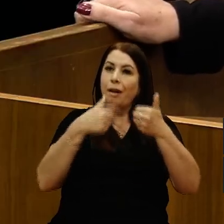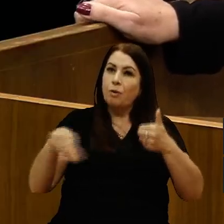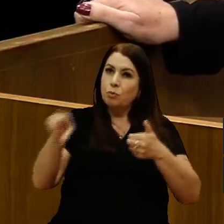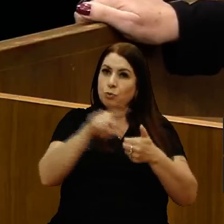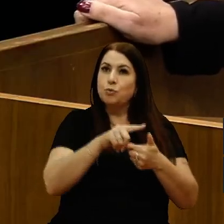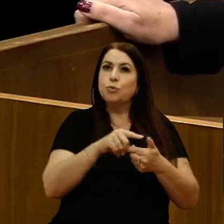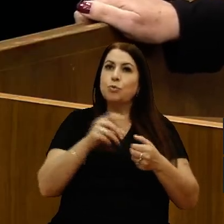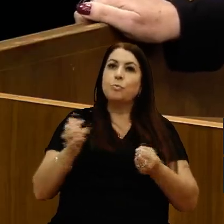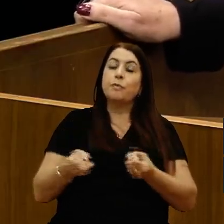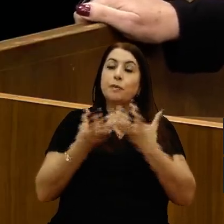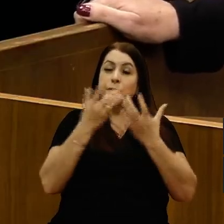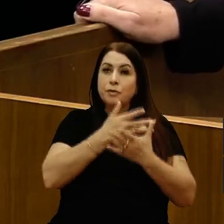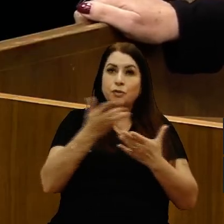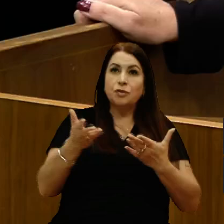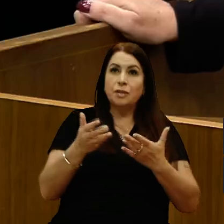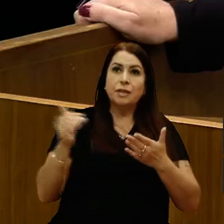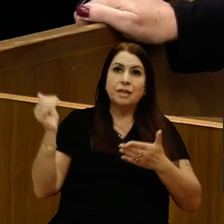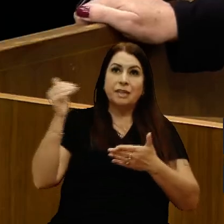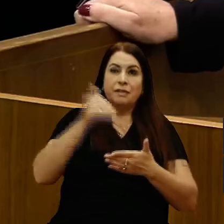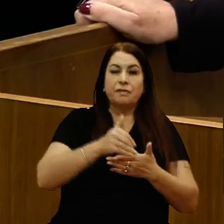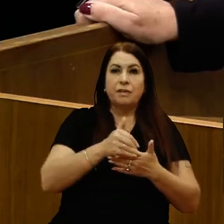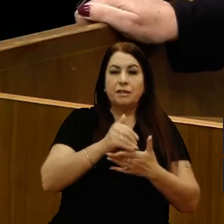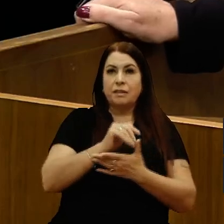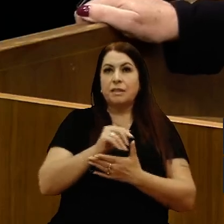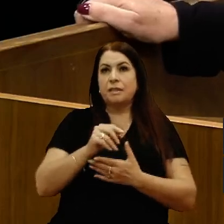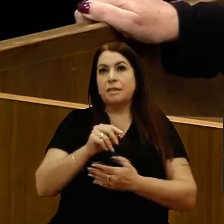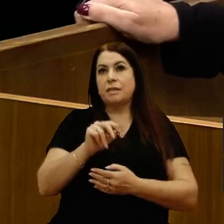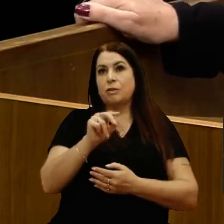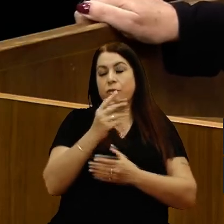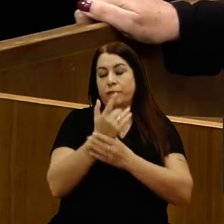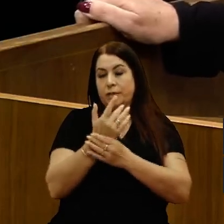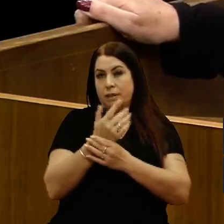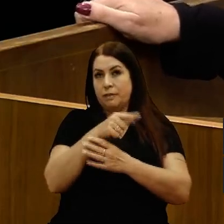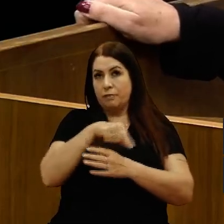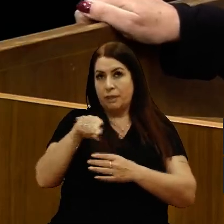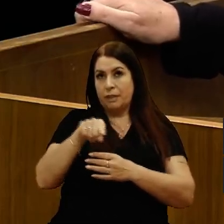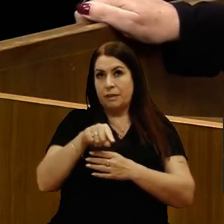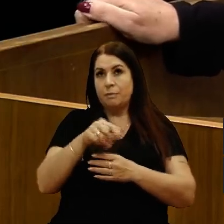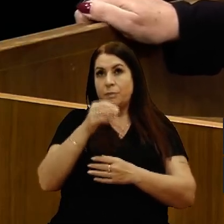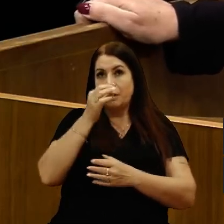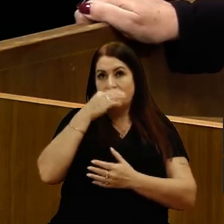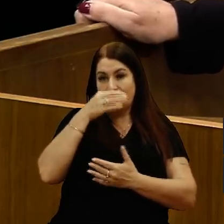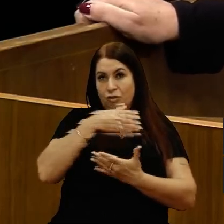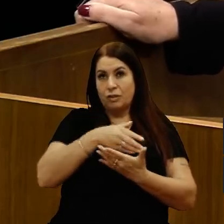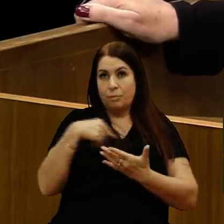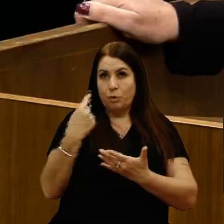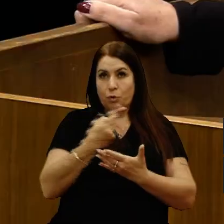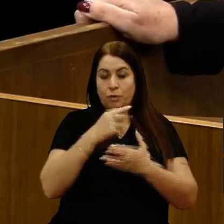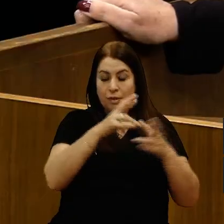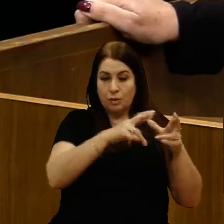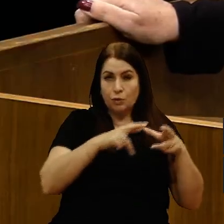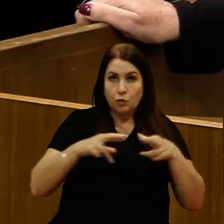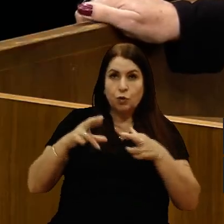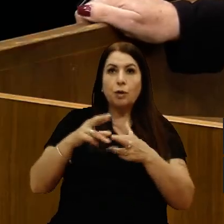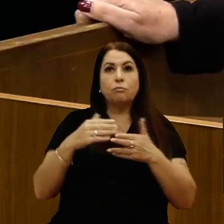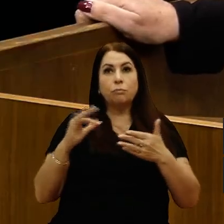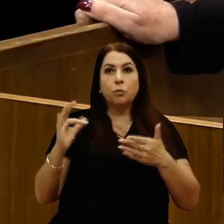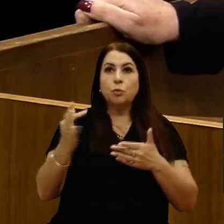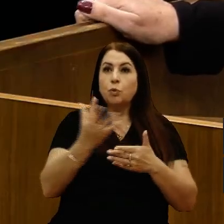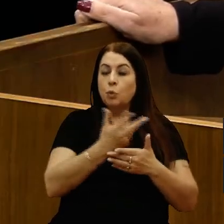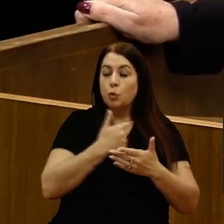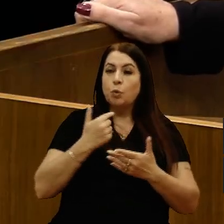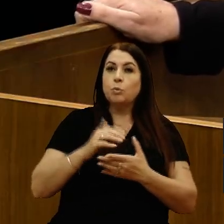para comemorar a vinda da Universidade Federal para Caxias do Sul e para a nossa região. Então,